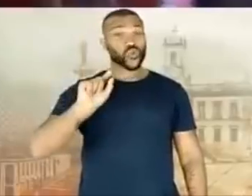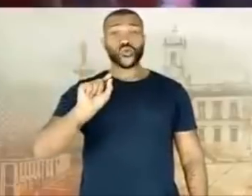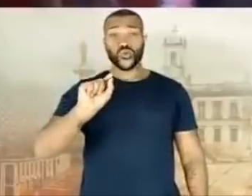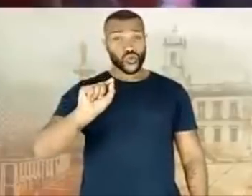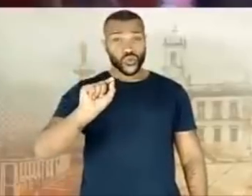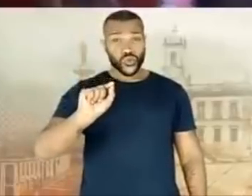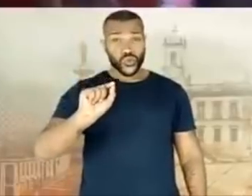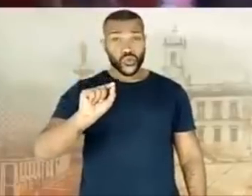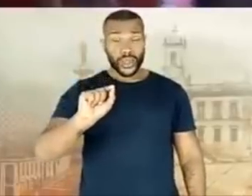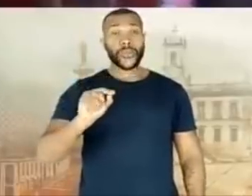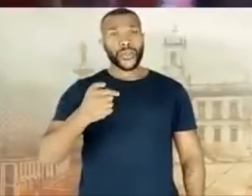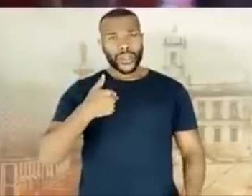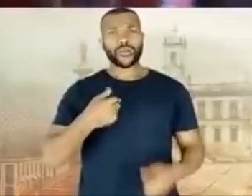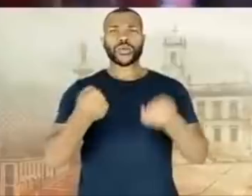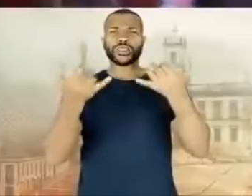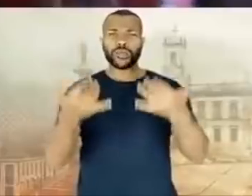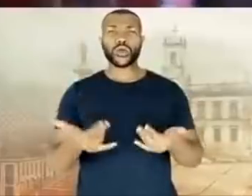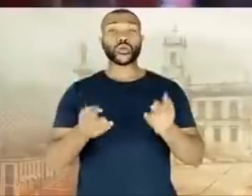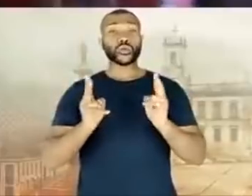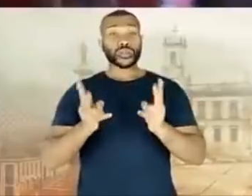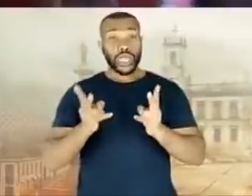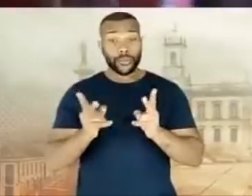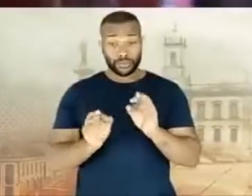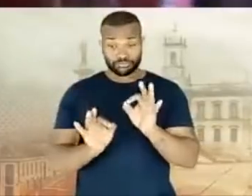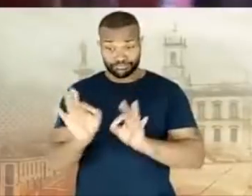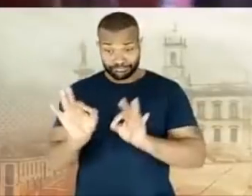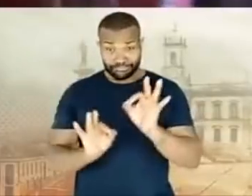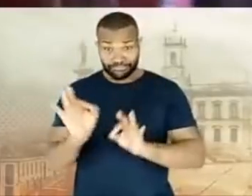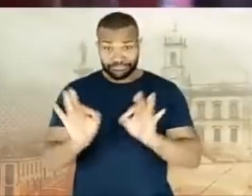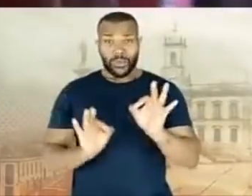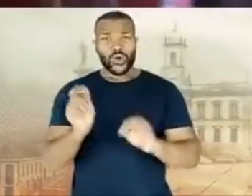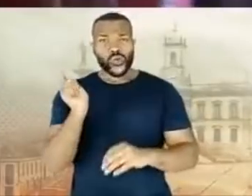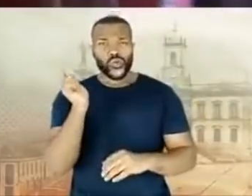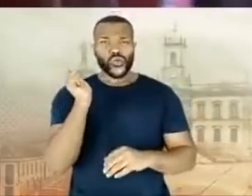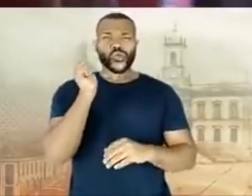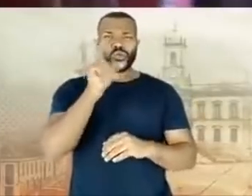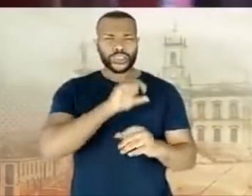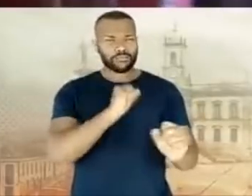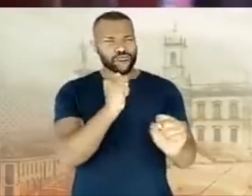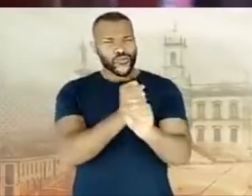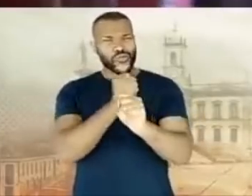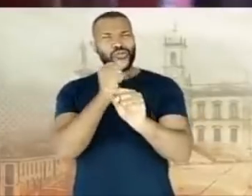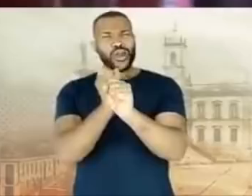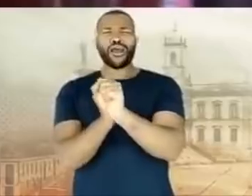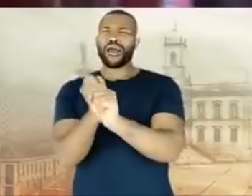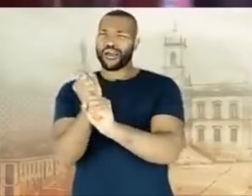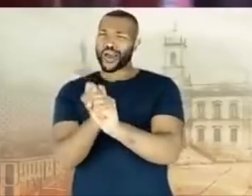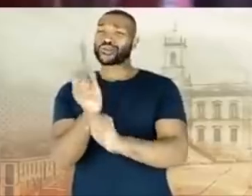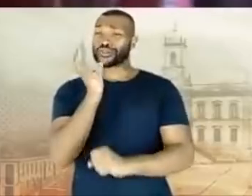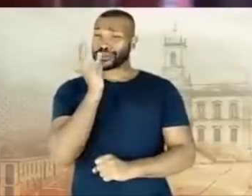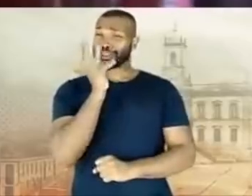eu digo sempre que para construir uma conquista, para construir uma obra, você demora anos e anos. Para destruir,